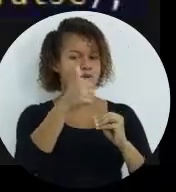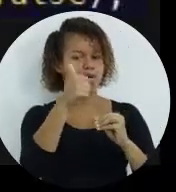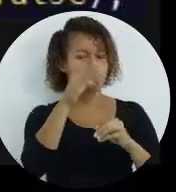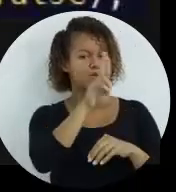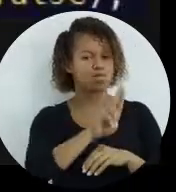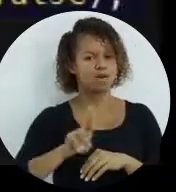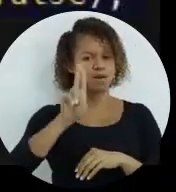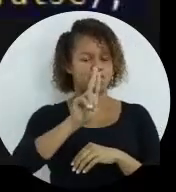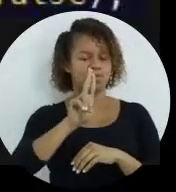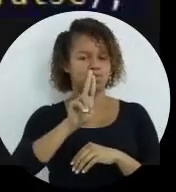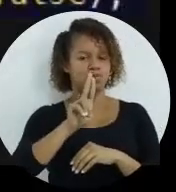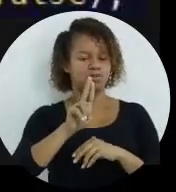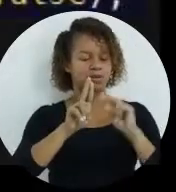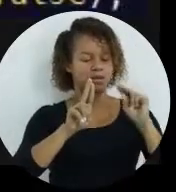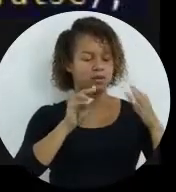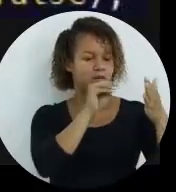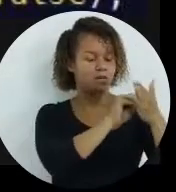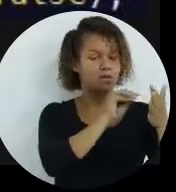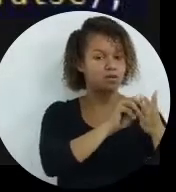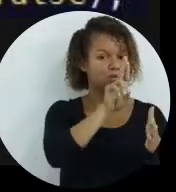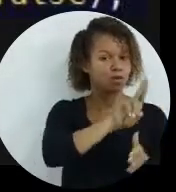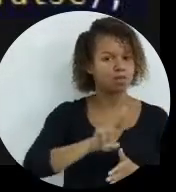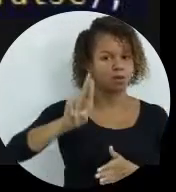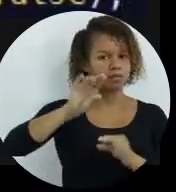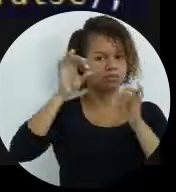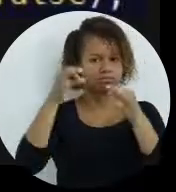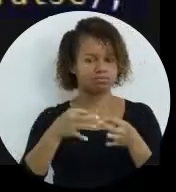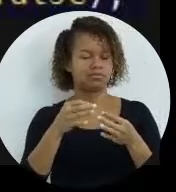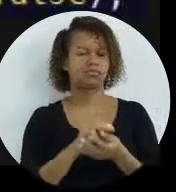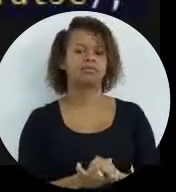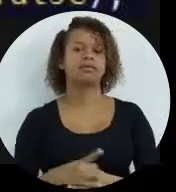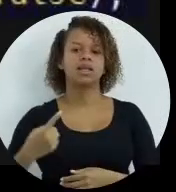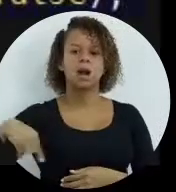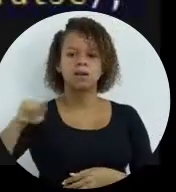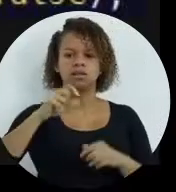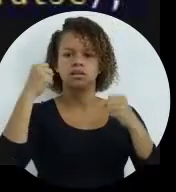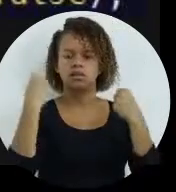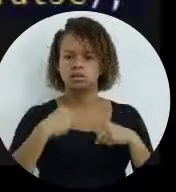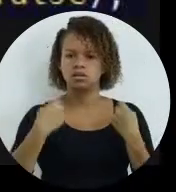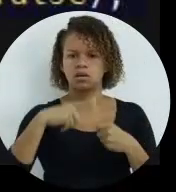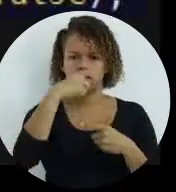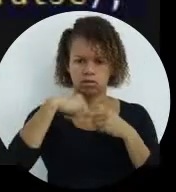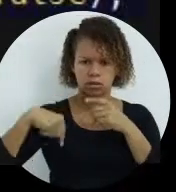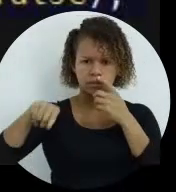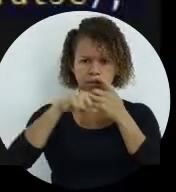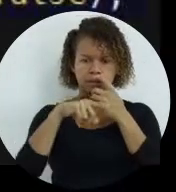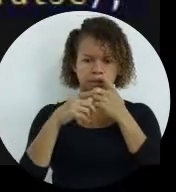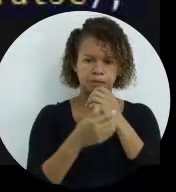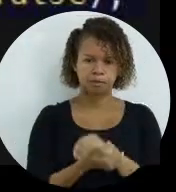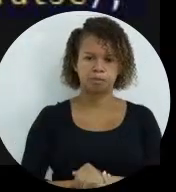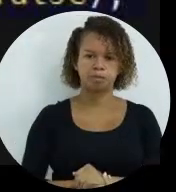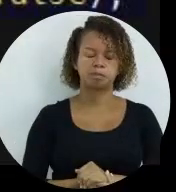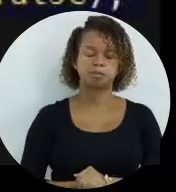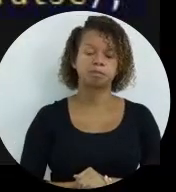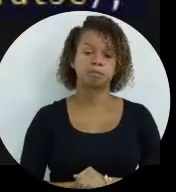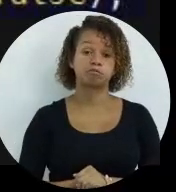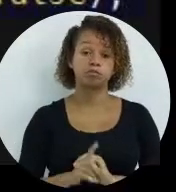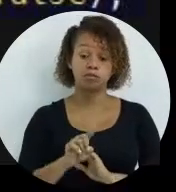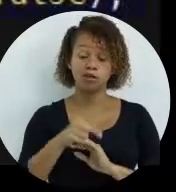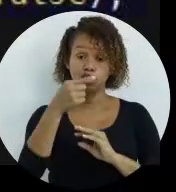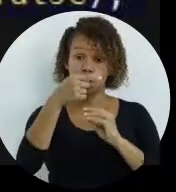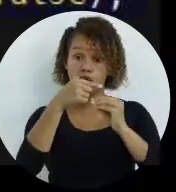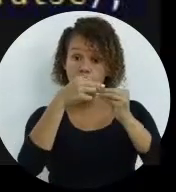nome, neste objeto coloque último nome, certo? Então isso daí é necessário para que funcione, tá? E